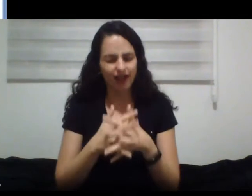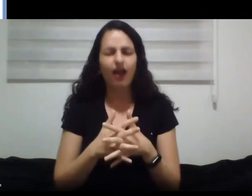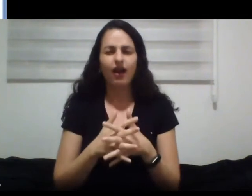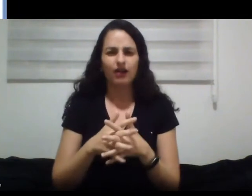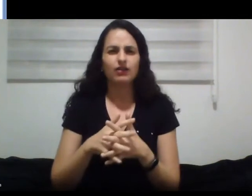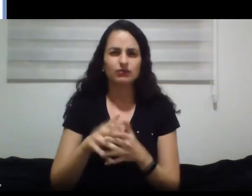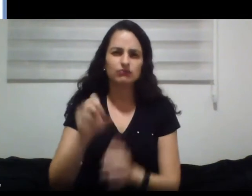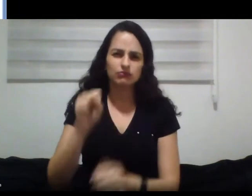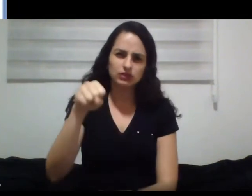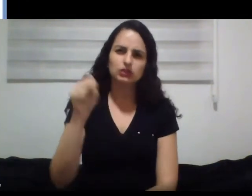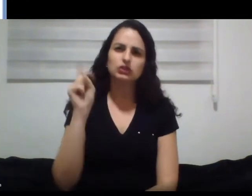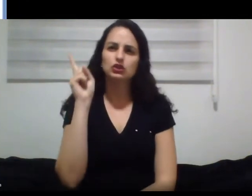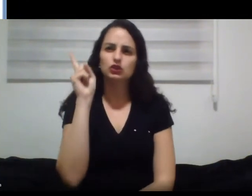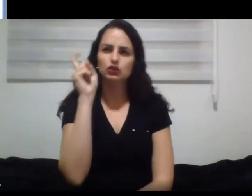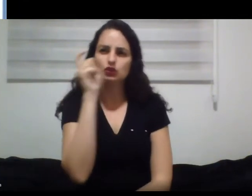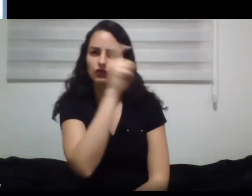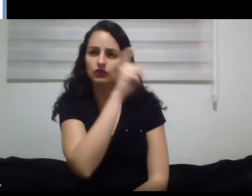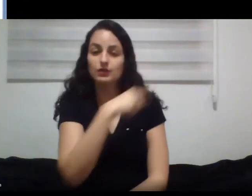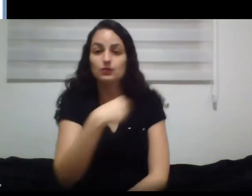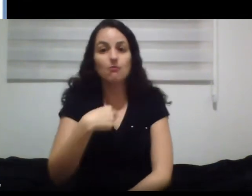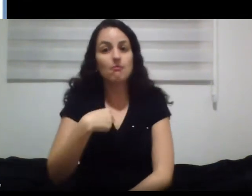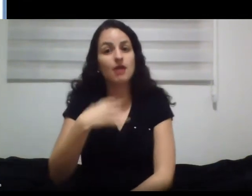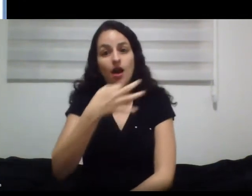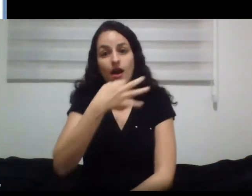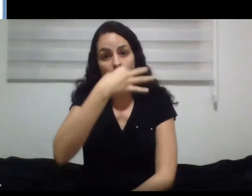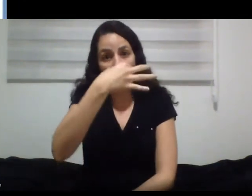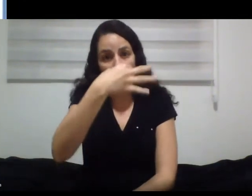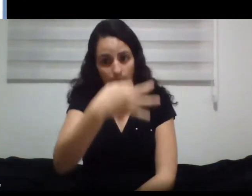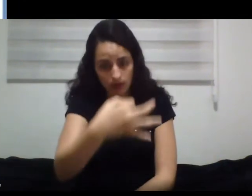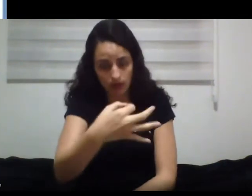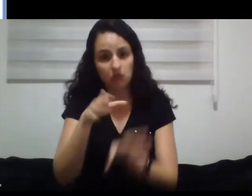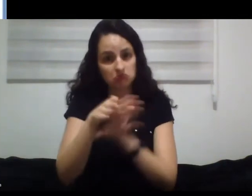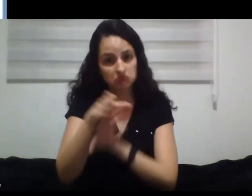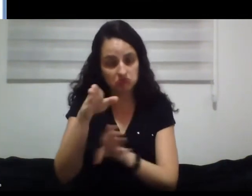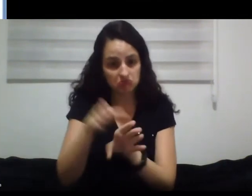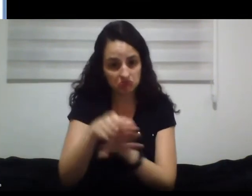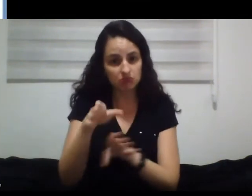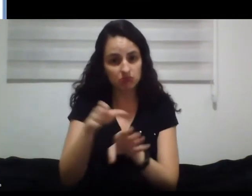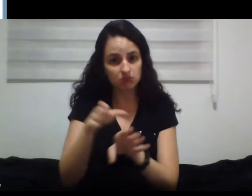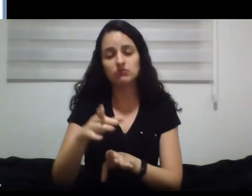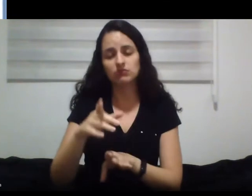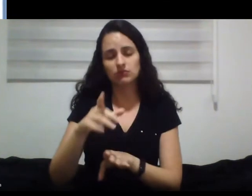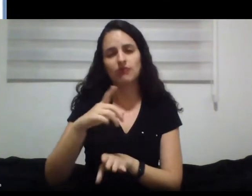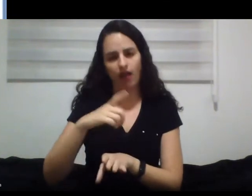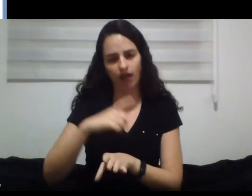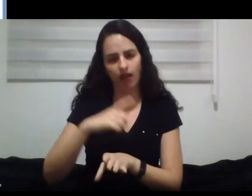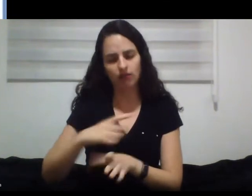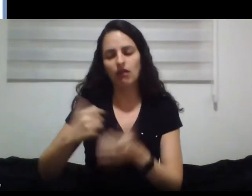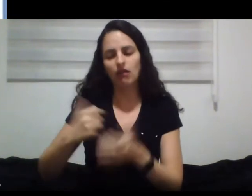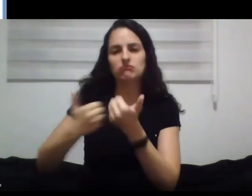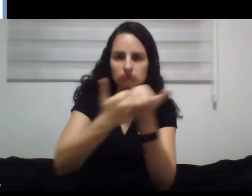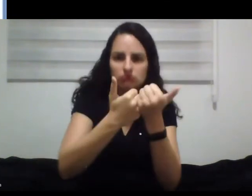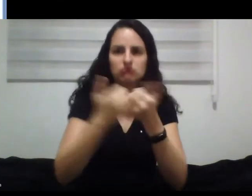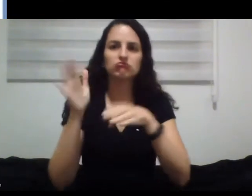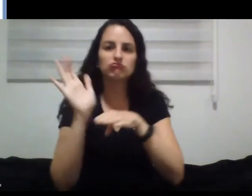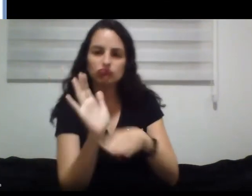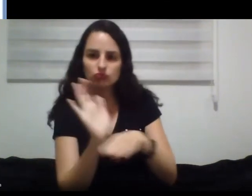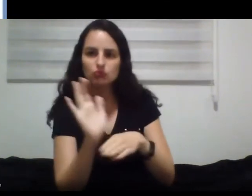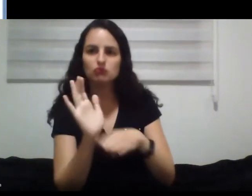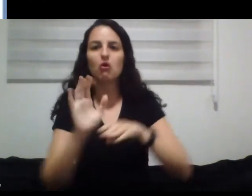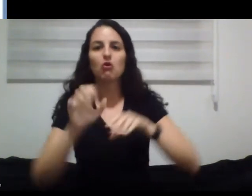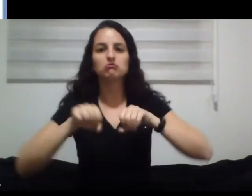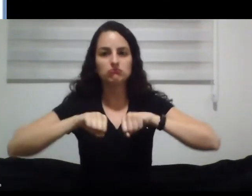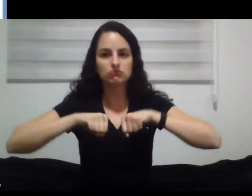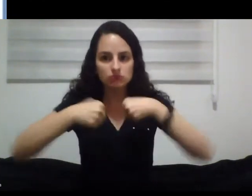vão precisar do auxílio, seja de PEST, seja de tutoria formal da instituição, seja de orientandos que vai pedir alguma